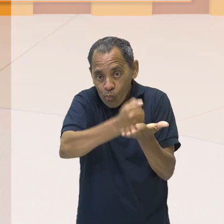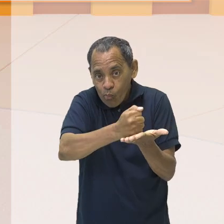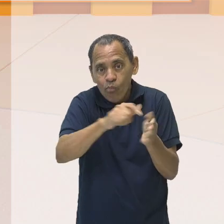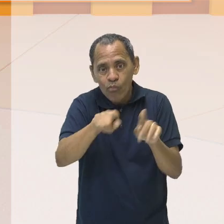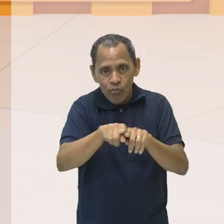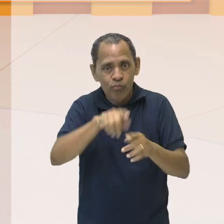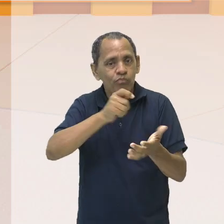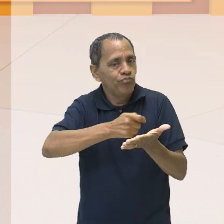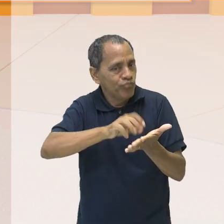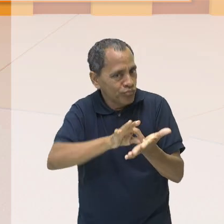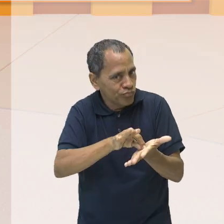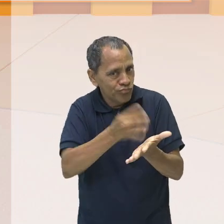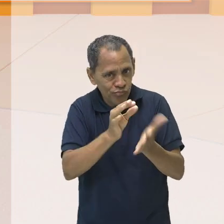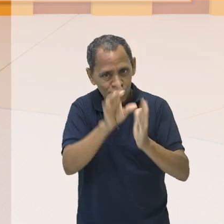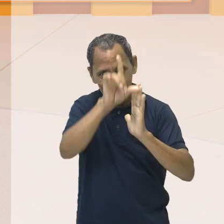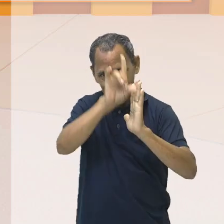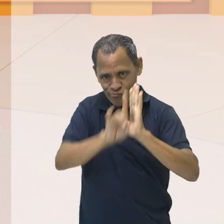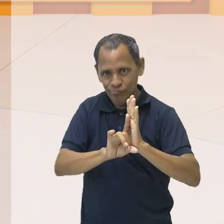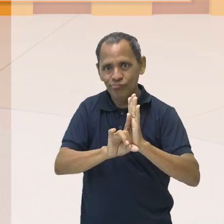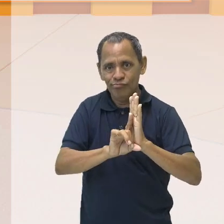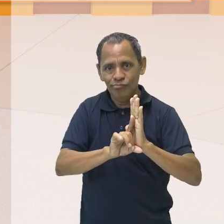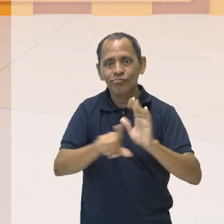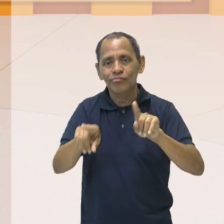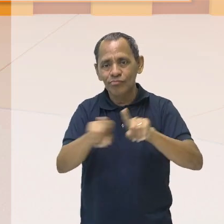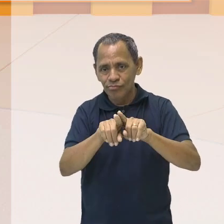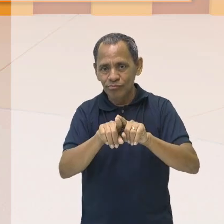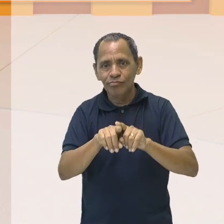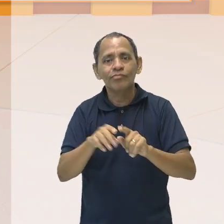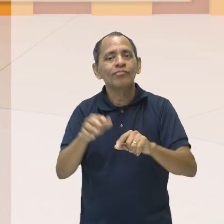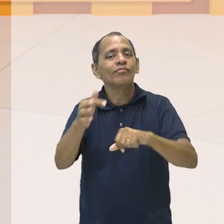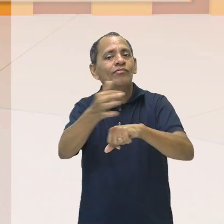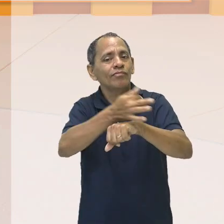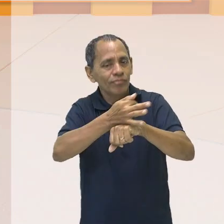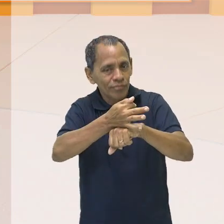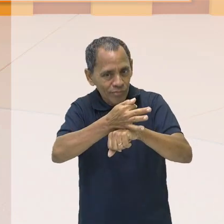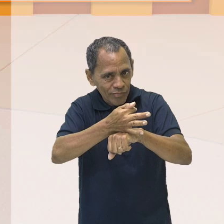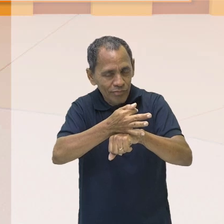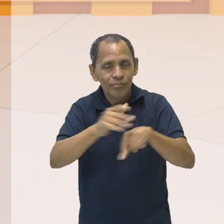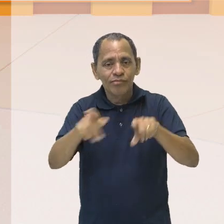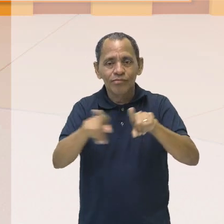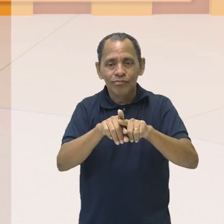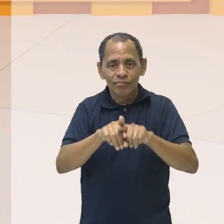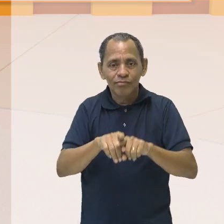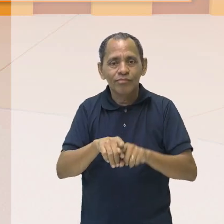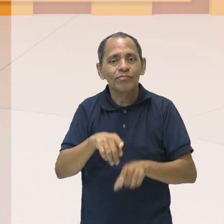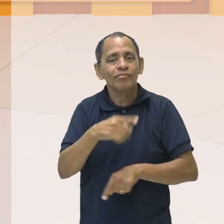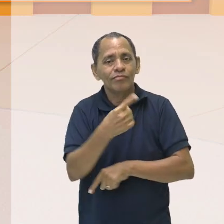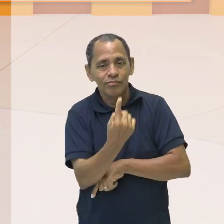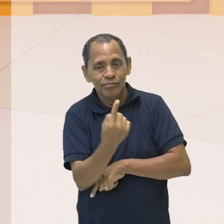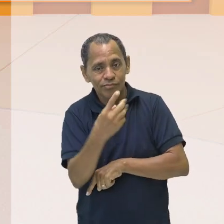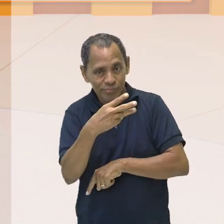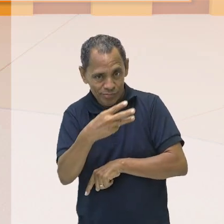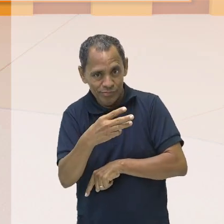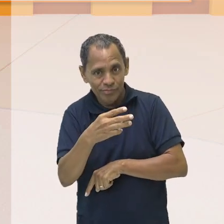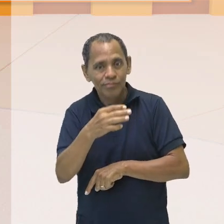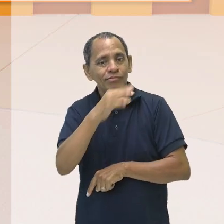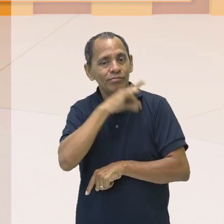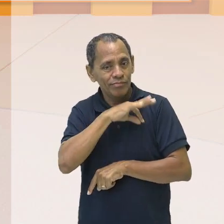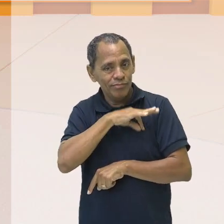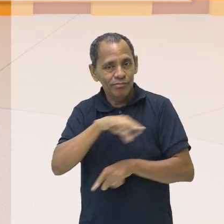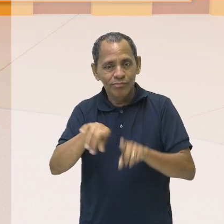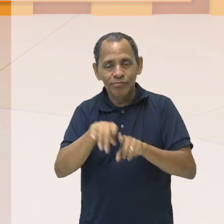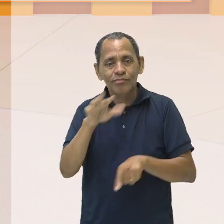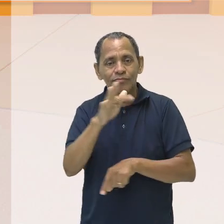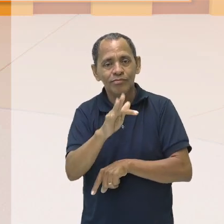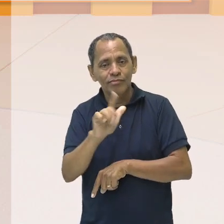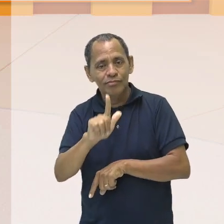direitos garantidos, como férias remuneradas, o 13º salário, o FGTS, que é o Fundo